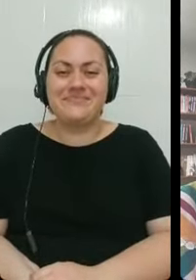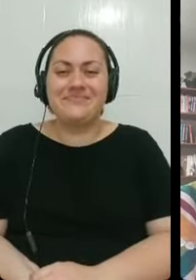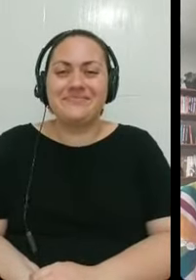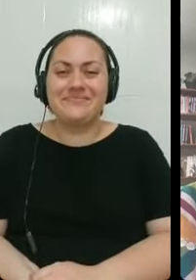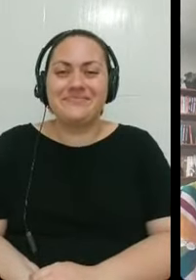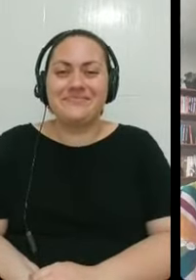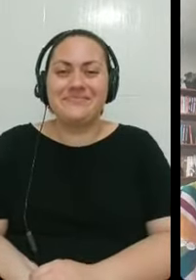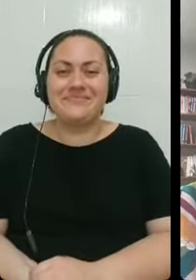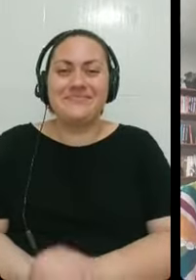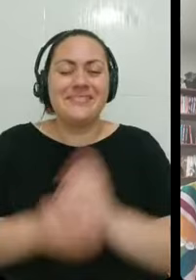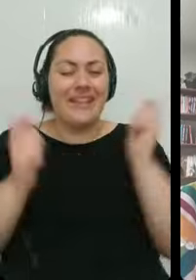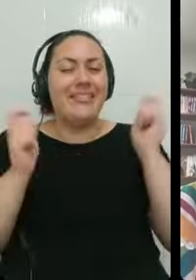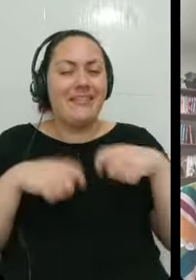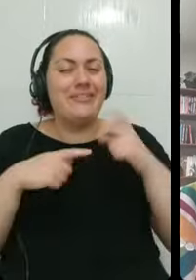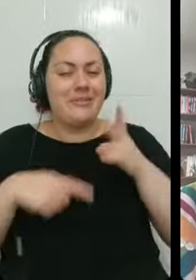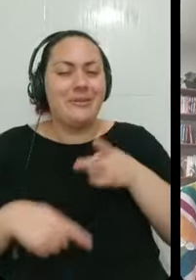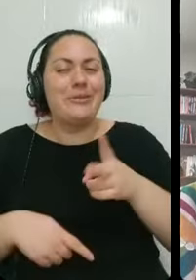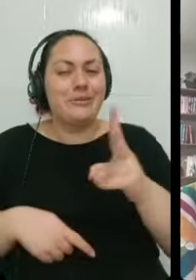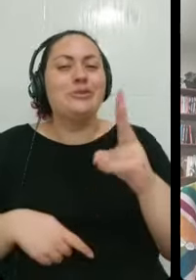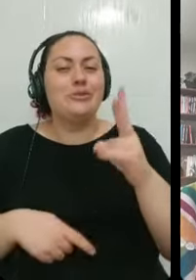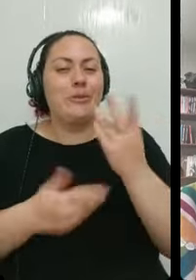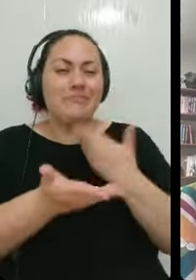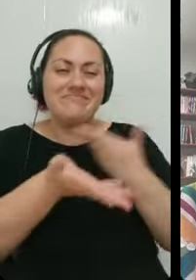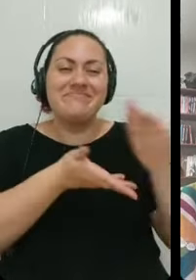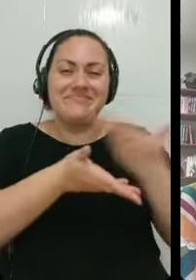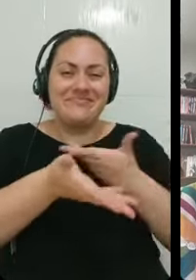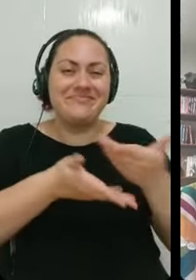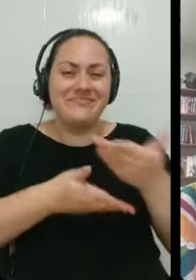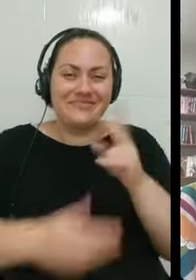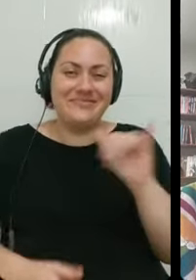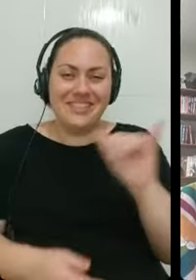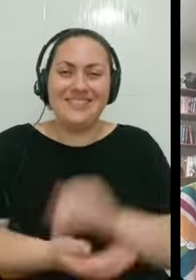vamos potencializar essas trocas.